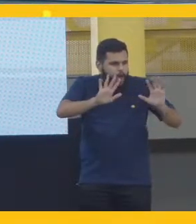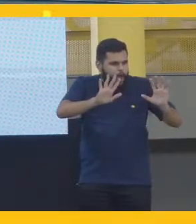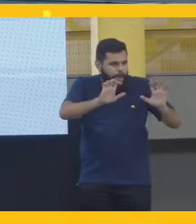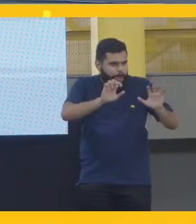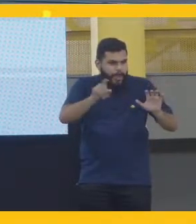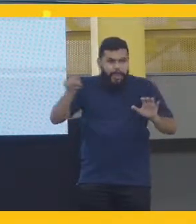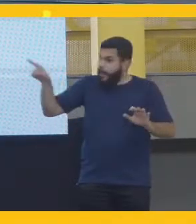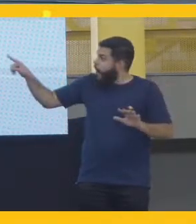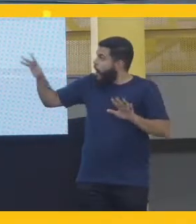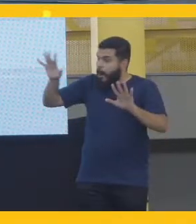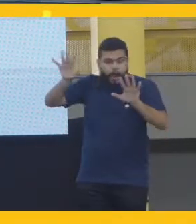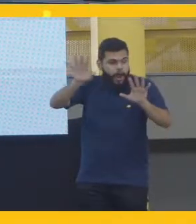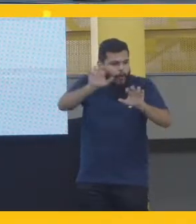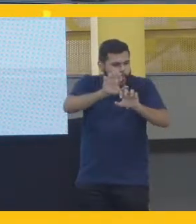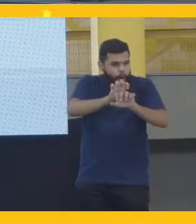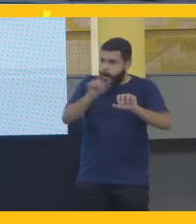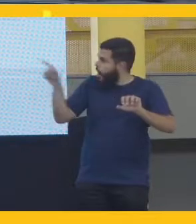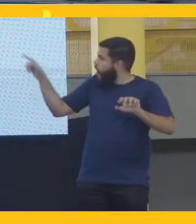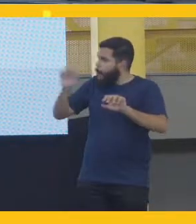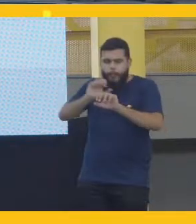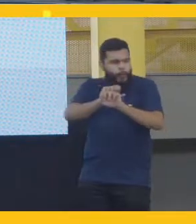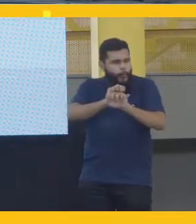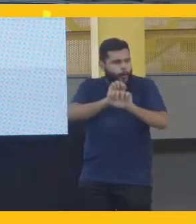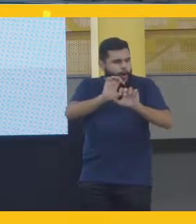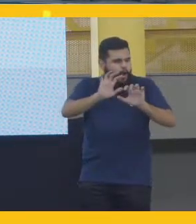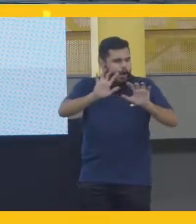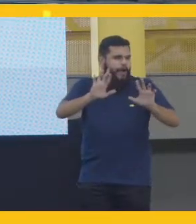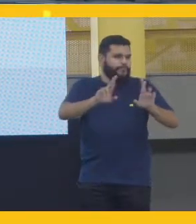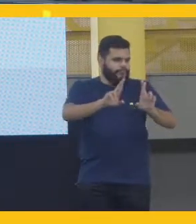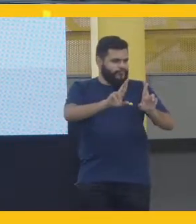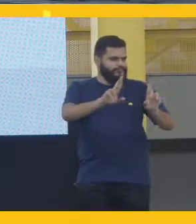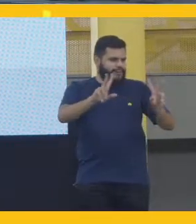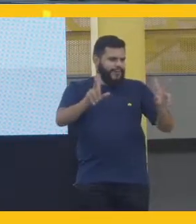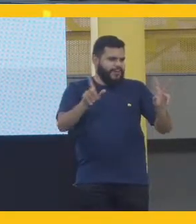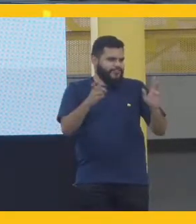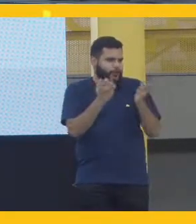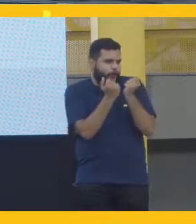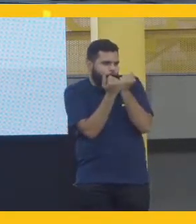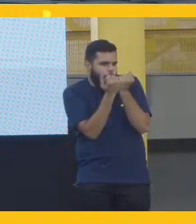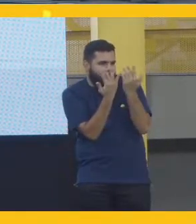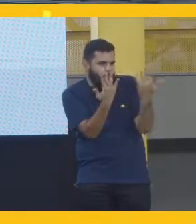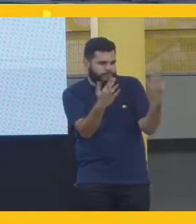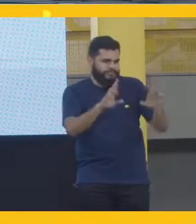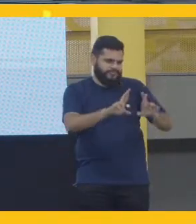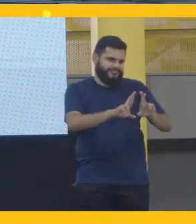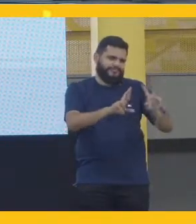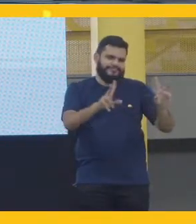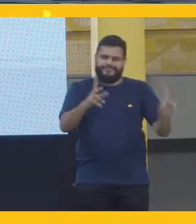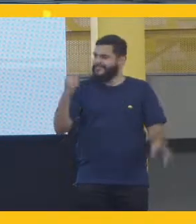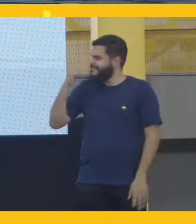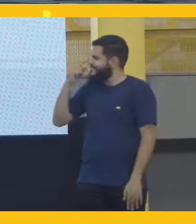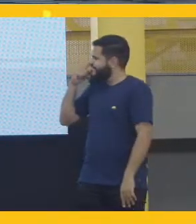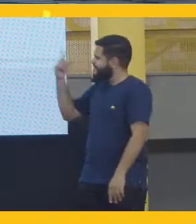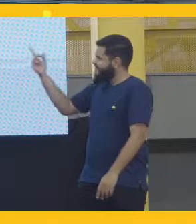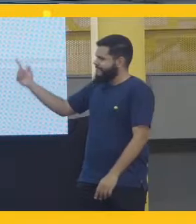já ganharam aqui um ring light, não foi? Cadê, foi Camila, o nome dela que ganhou?